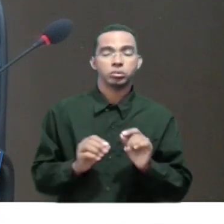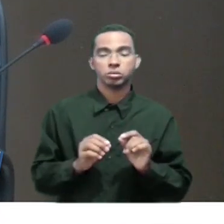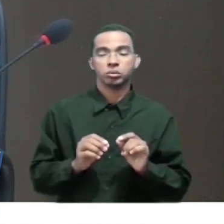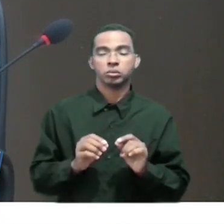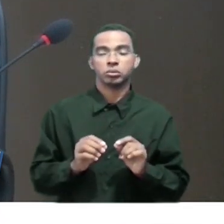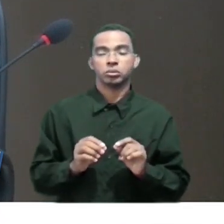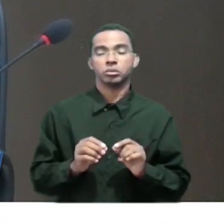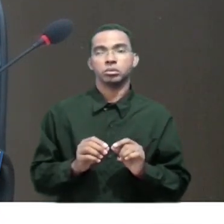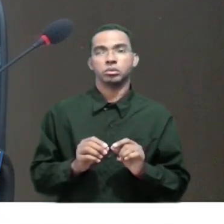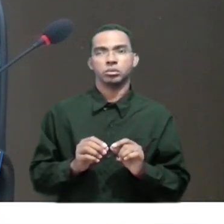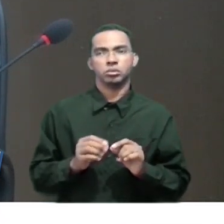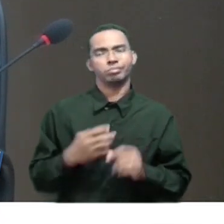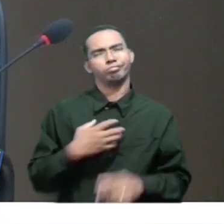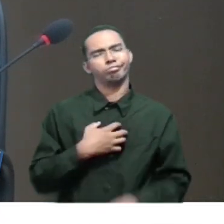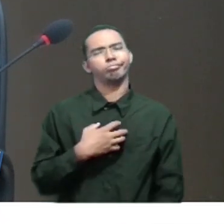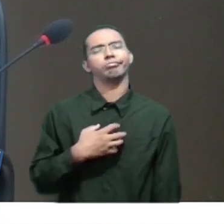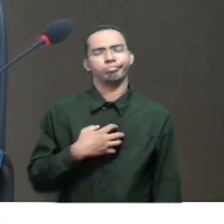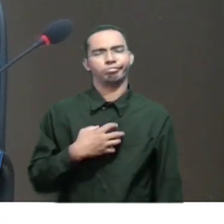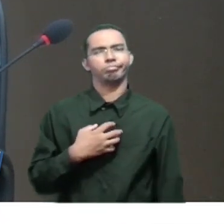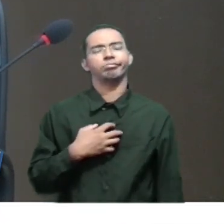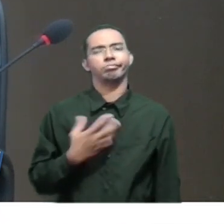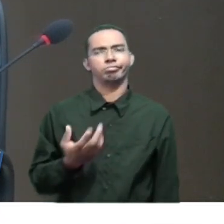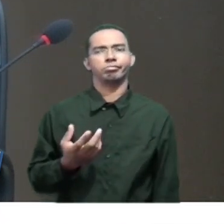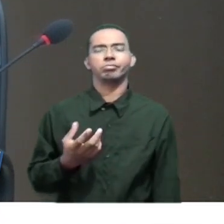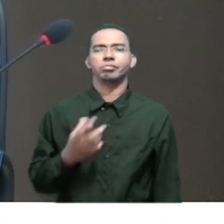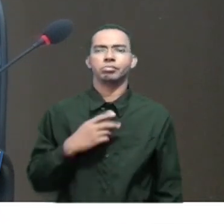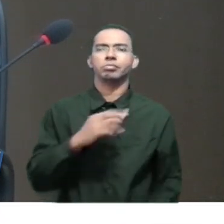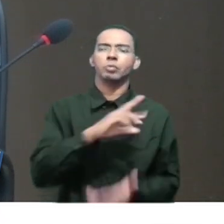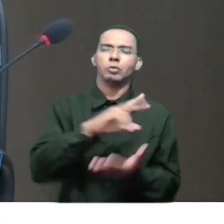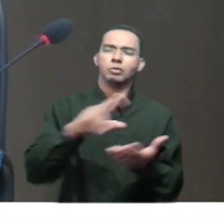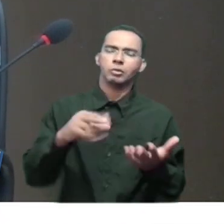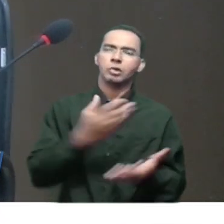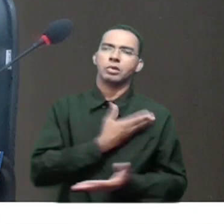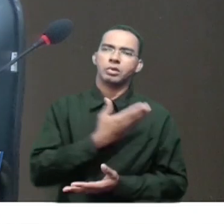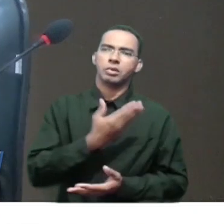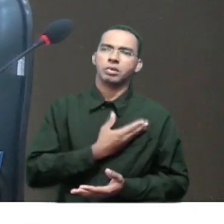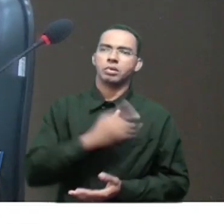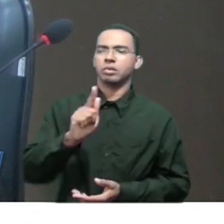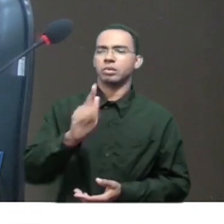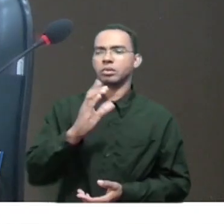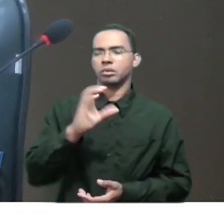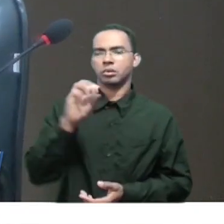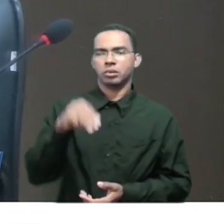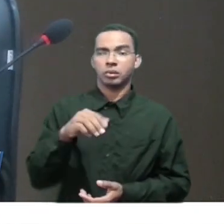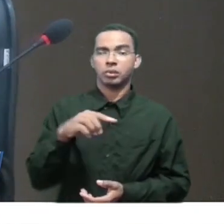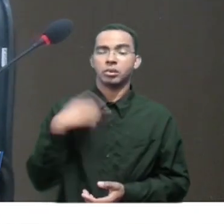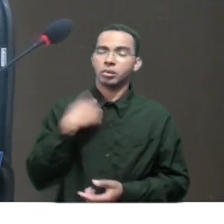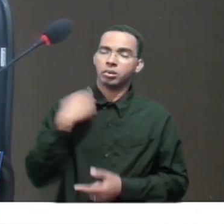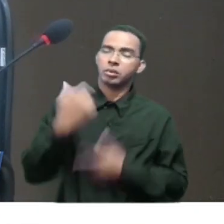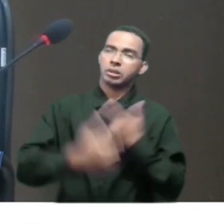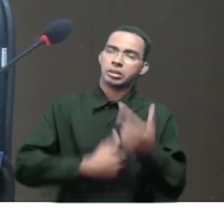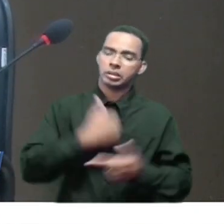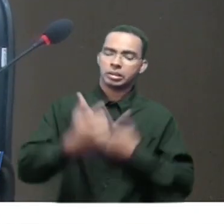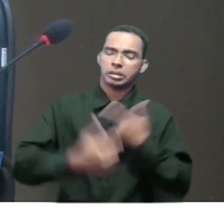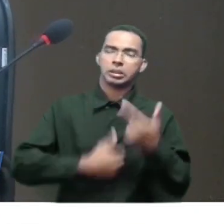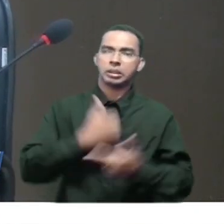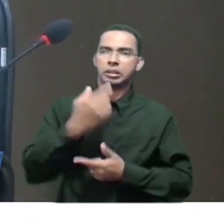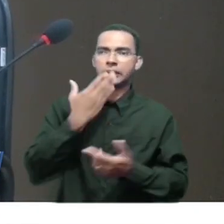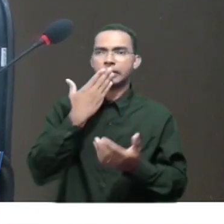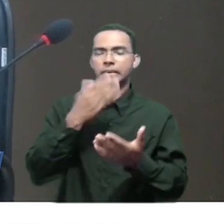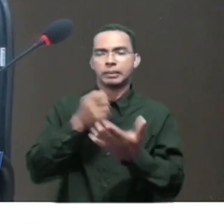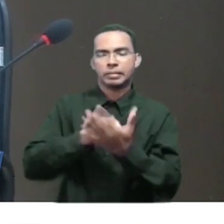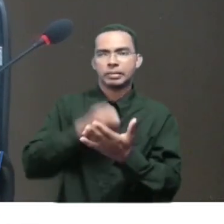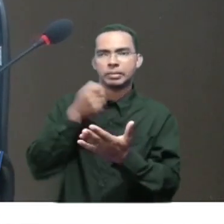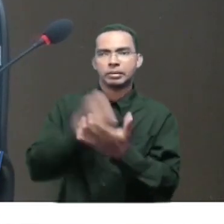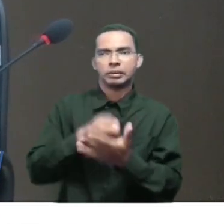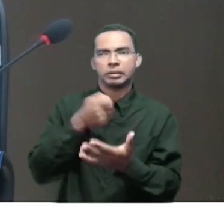eu sinto muito, eu tenho vários amigos na Guarda Civil, nós aqui trabalhamos reivindicando a melhoria